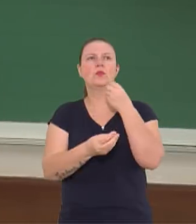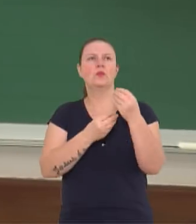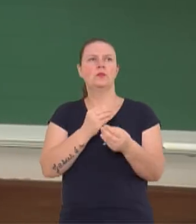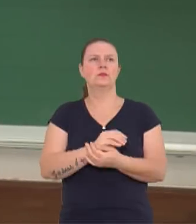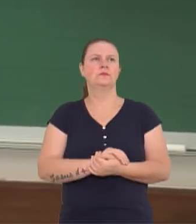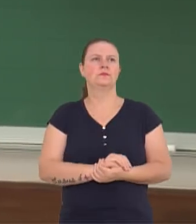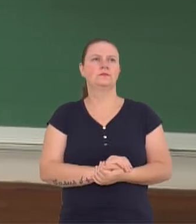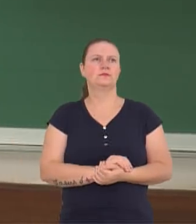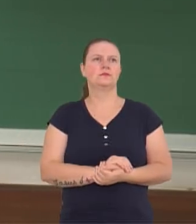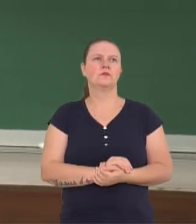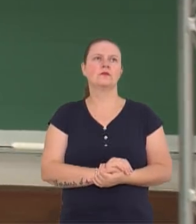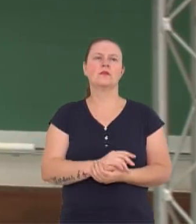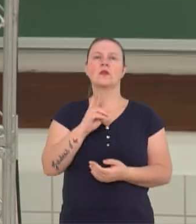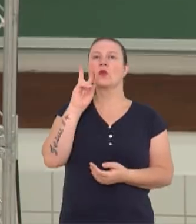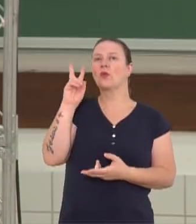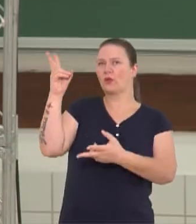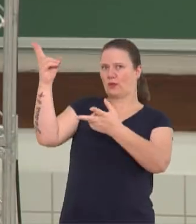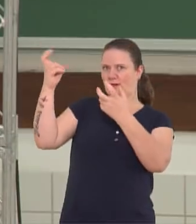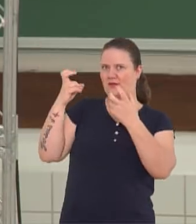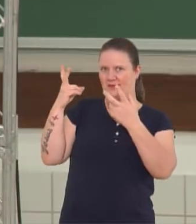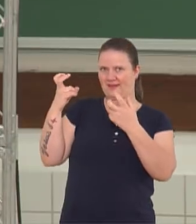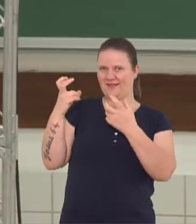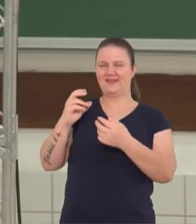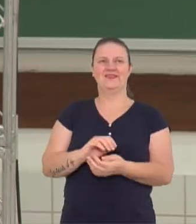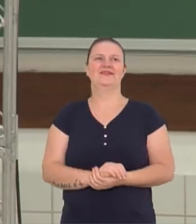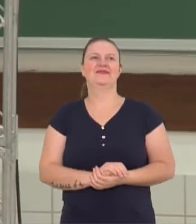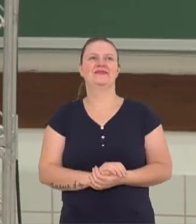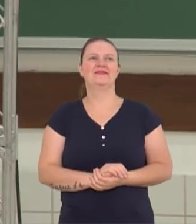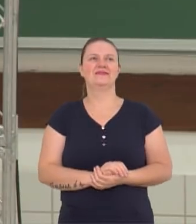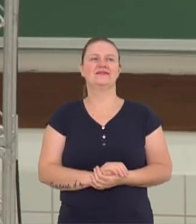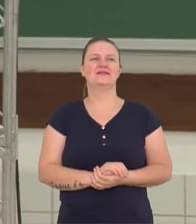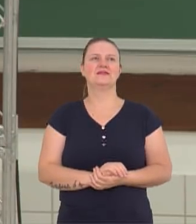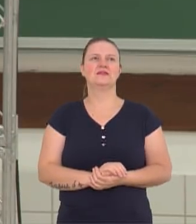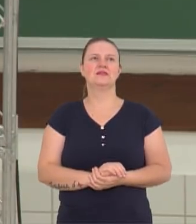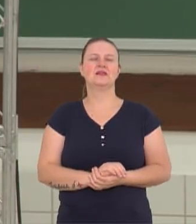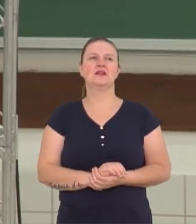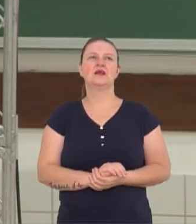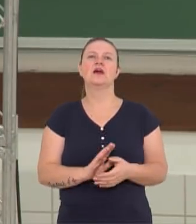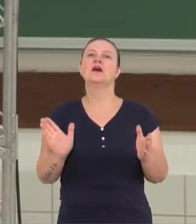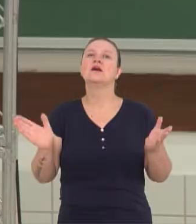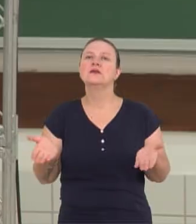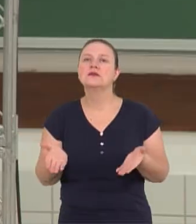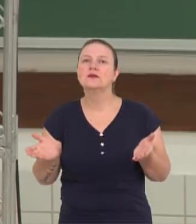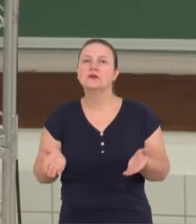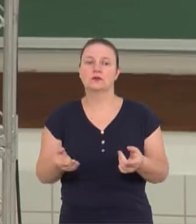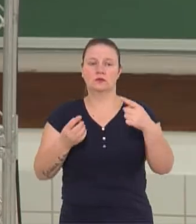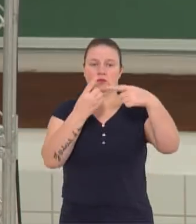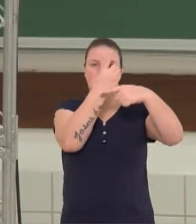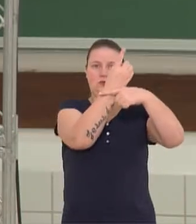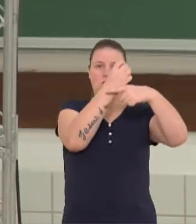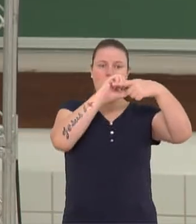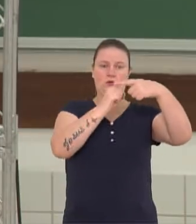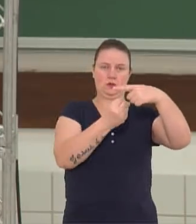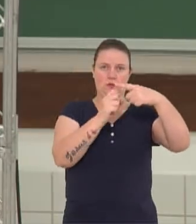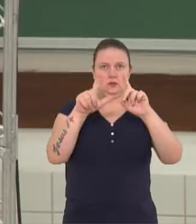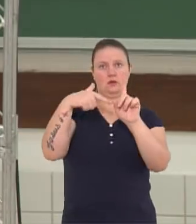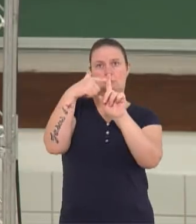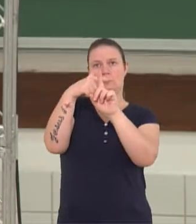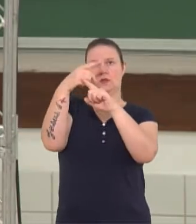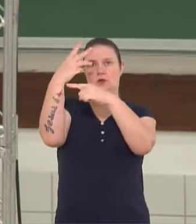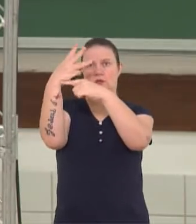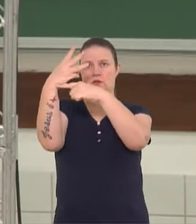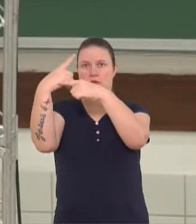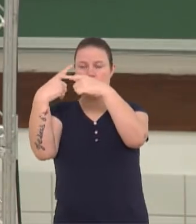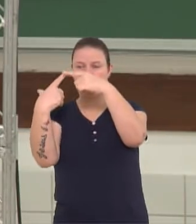ficar? Olha lá, tudo bem? Vamos ver como é que vai ficar aqui então. 1/8 mais 3/10. É o que a